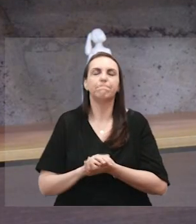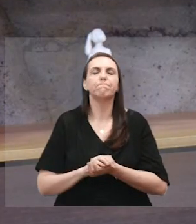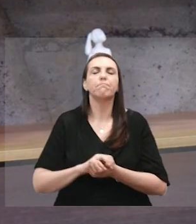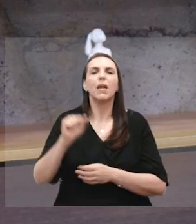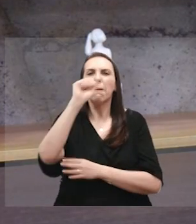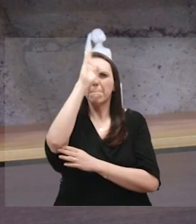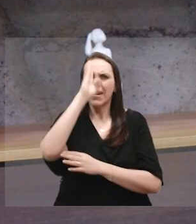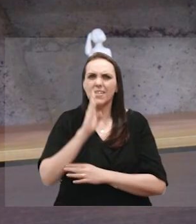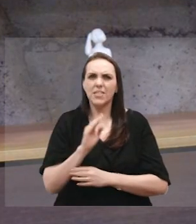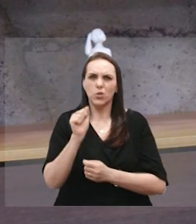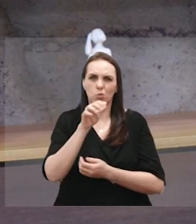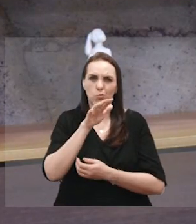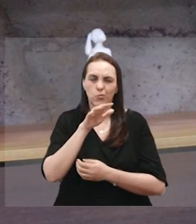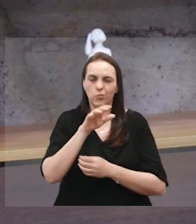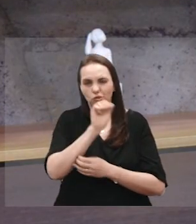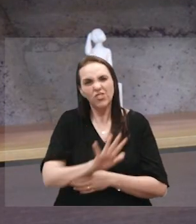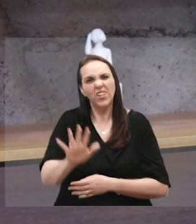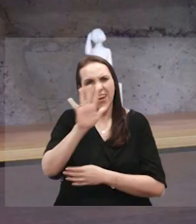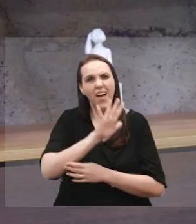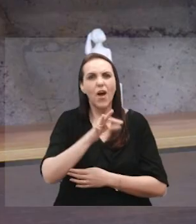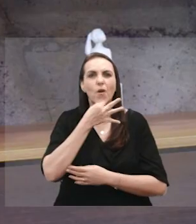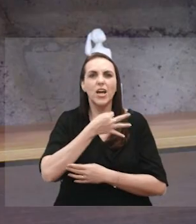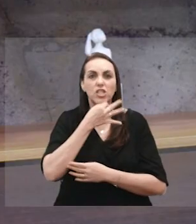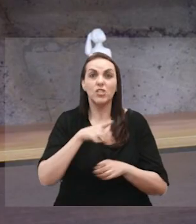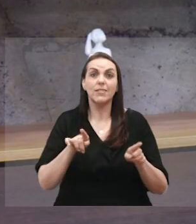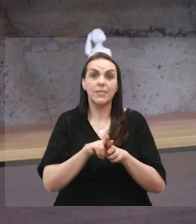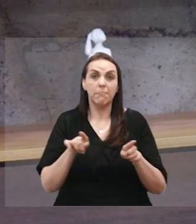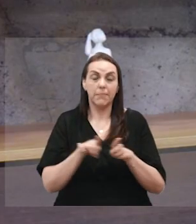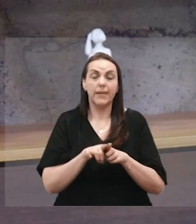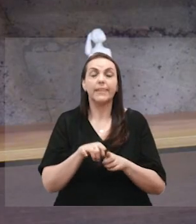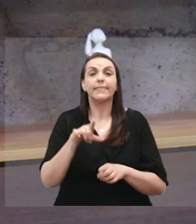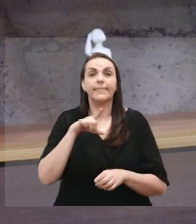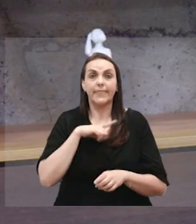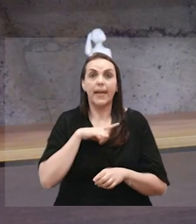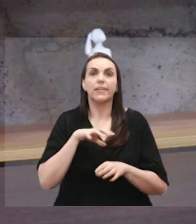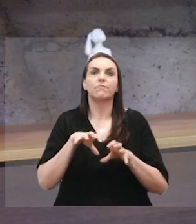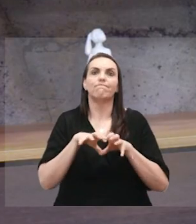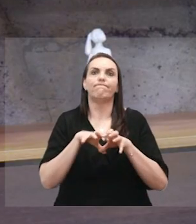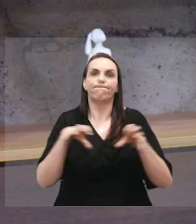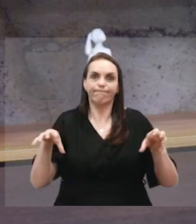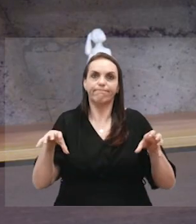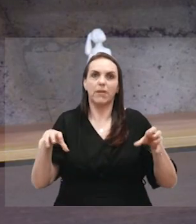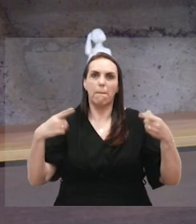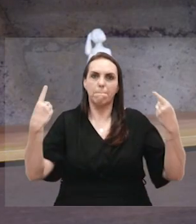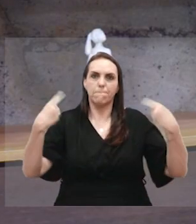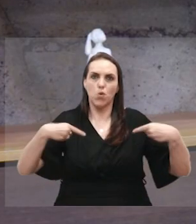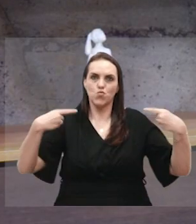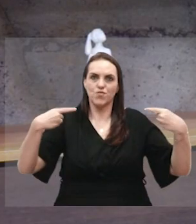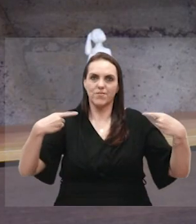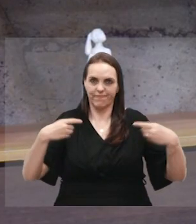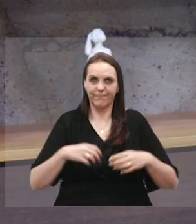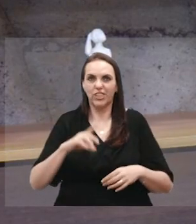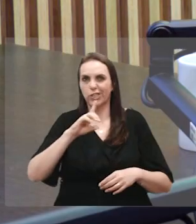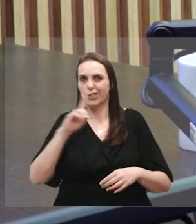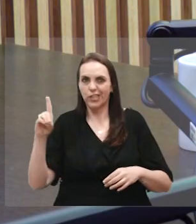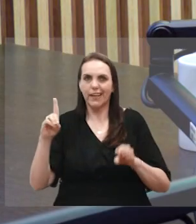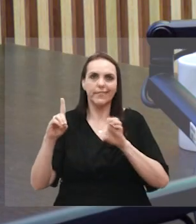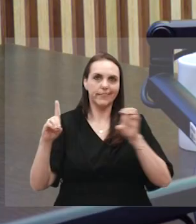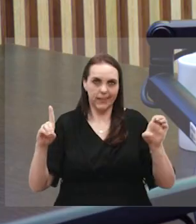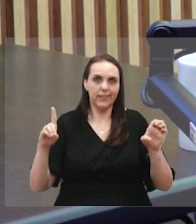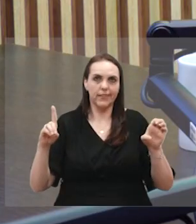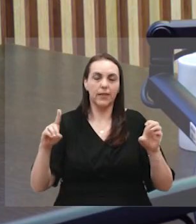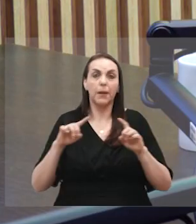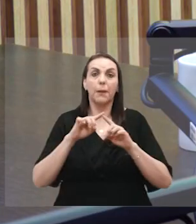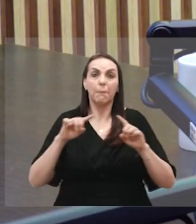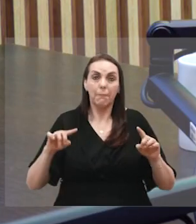Brasil, de modo geral, Caxias também, houve um extremo de confronto de polos, mas em última